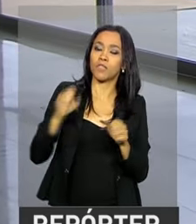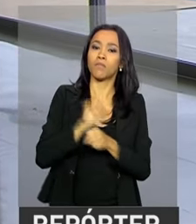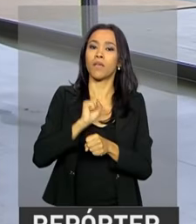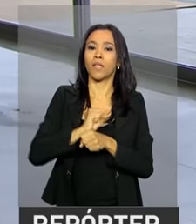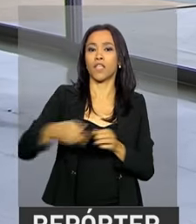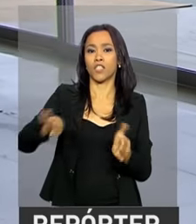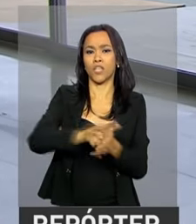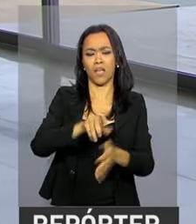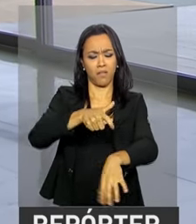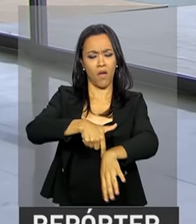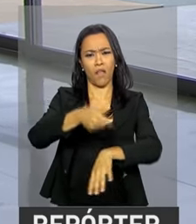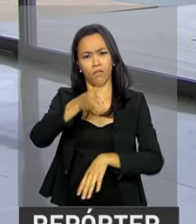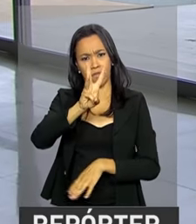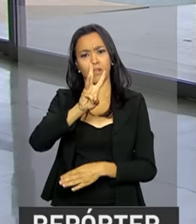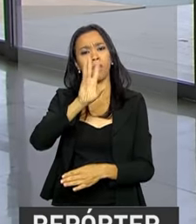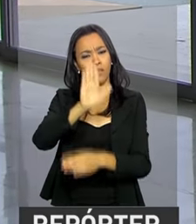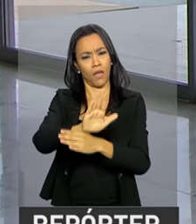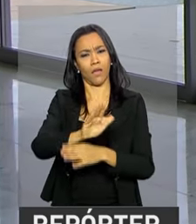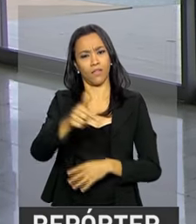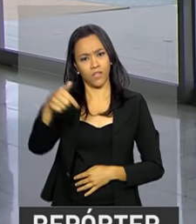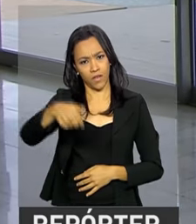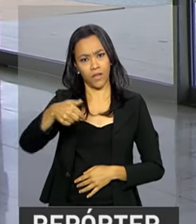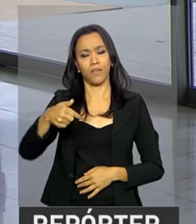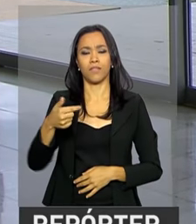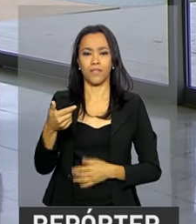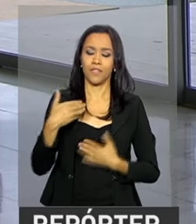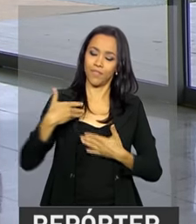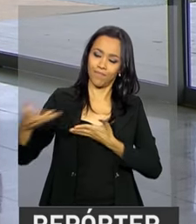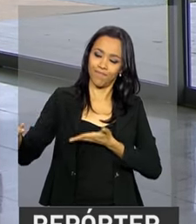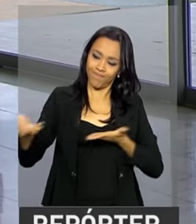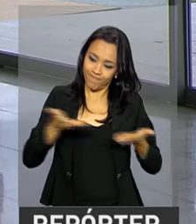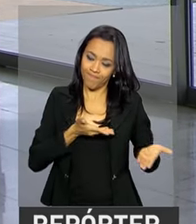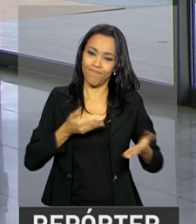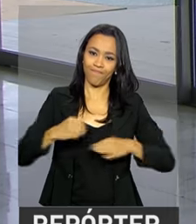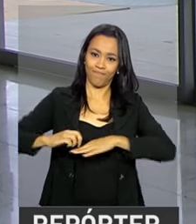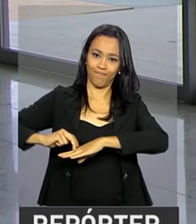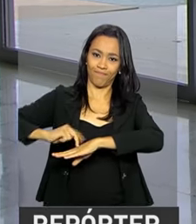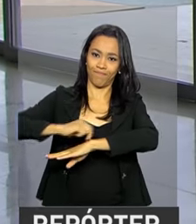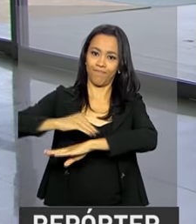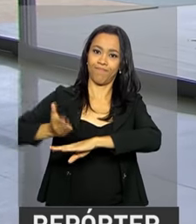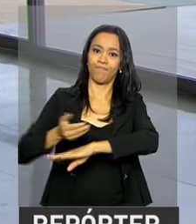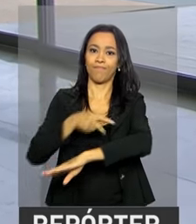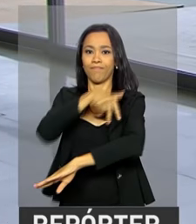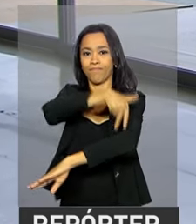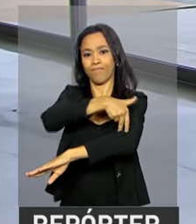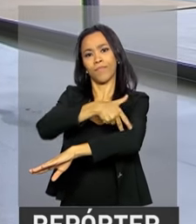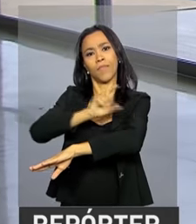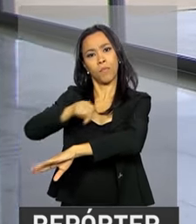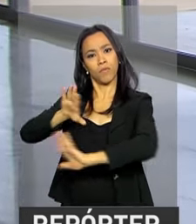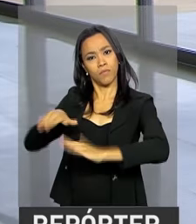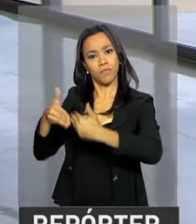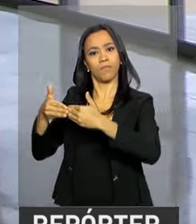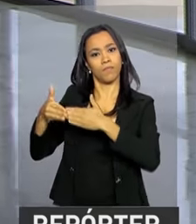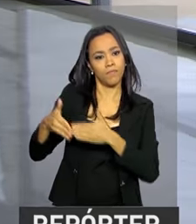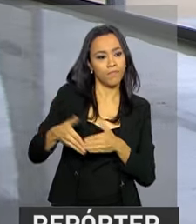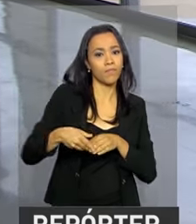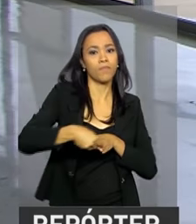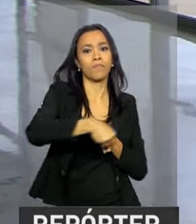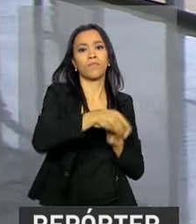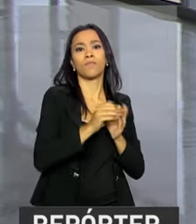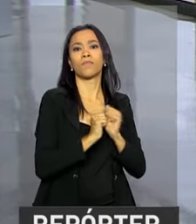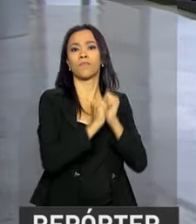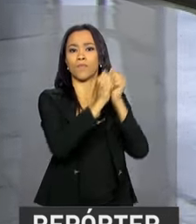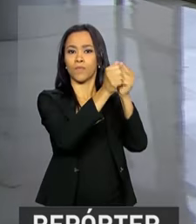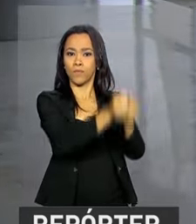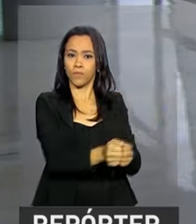paraas 3 horas da tarde essa cerimônia de recepção aí na sequência os dois então seguem para um encontro privado uma reunião